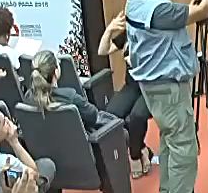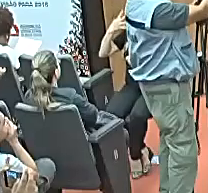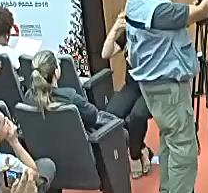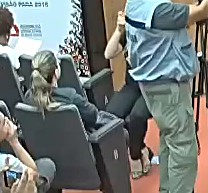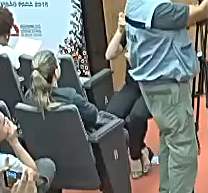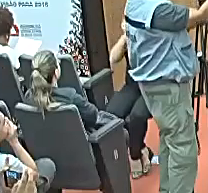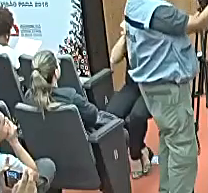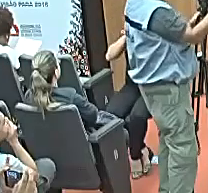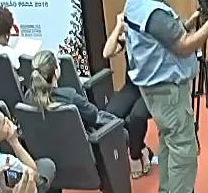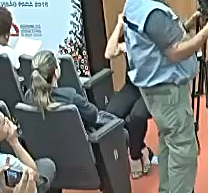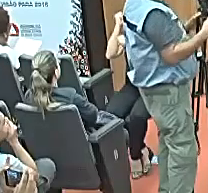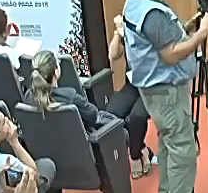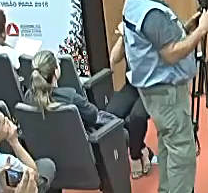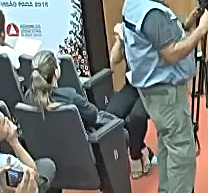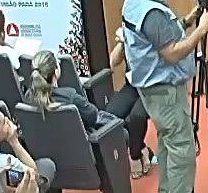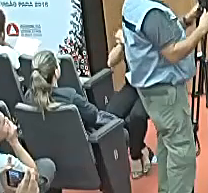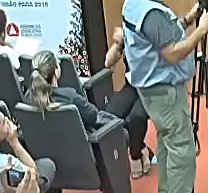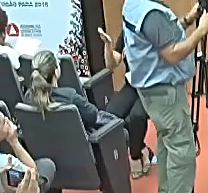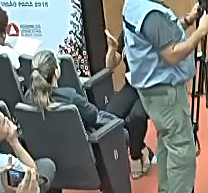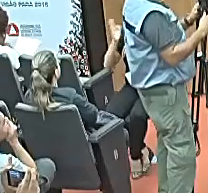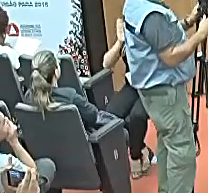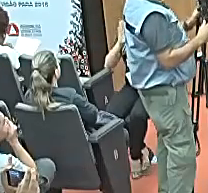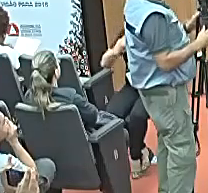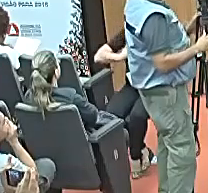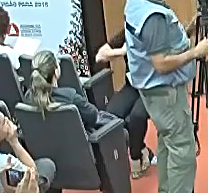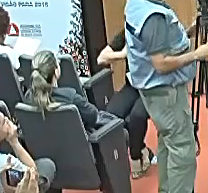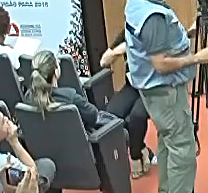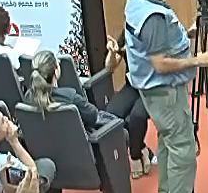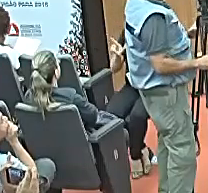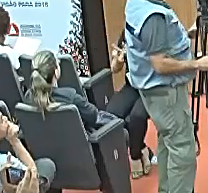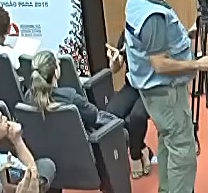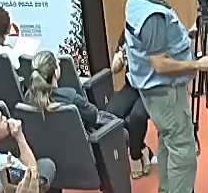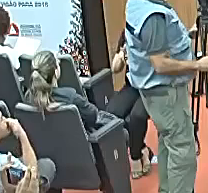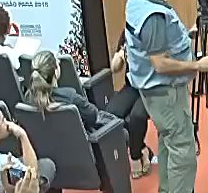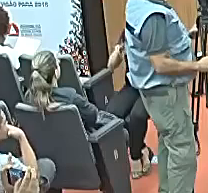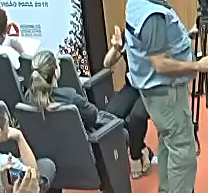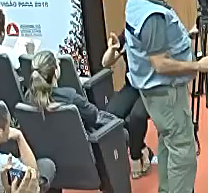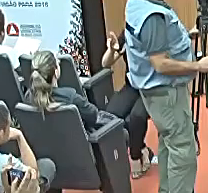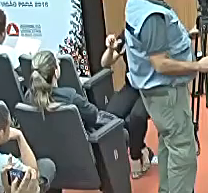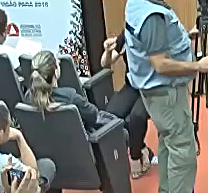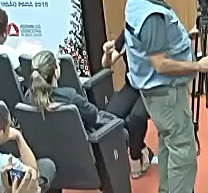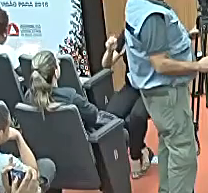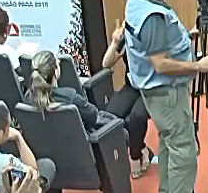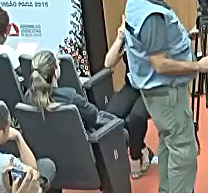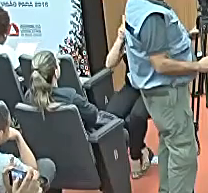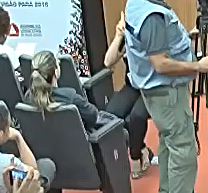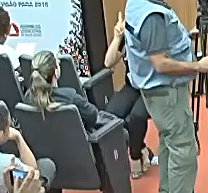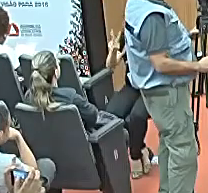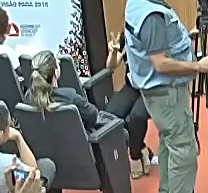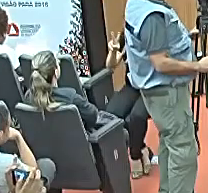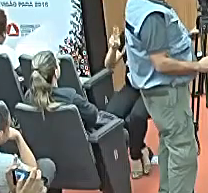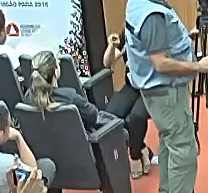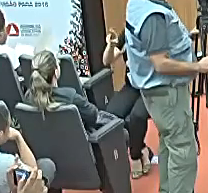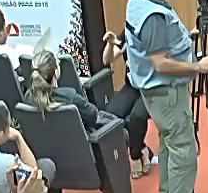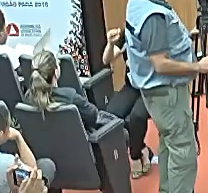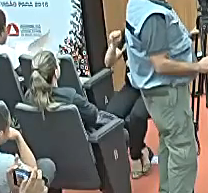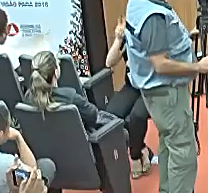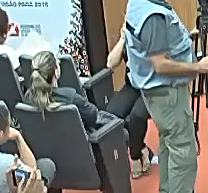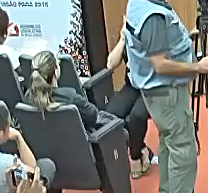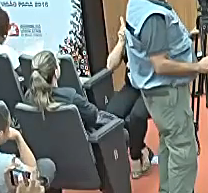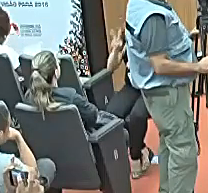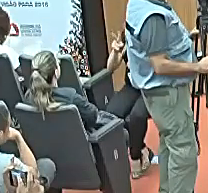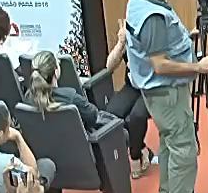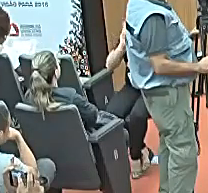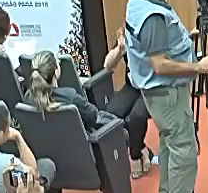dela participam também quando nesse mesmo tempo nunca no meu caso sou um técnico sempre